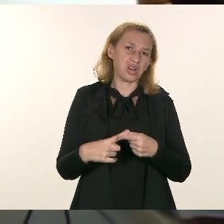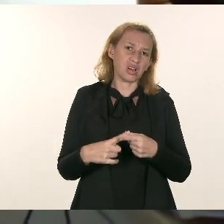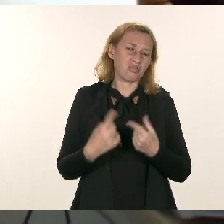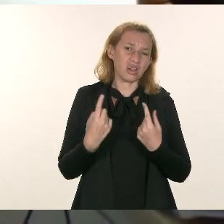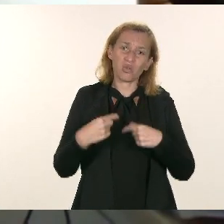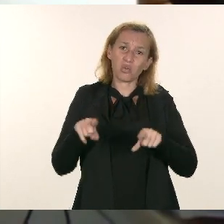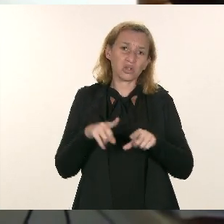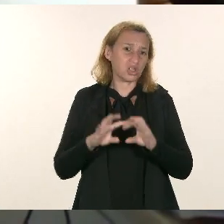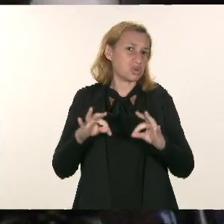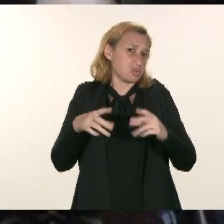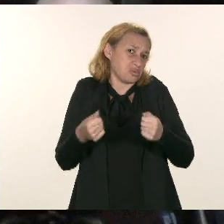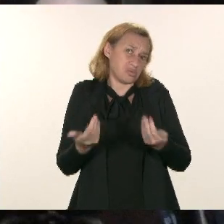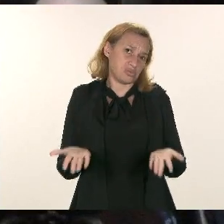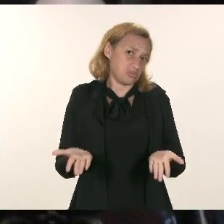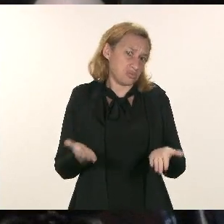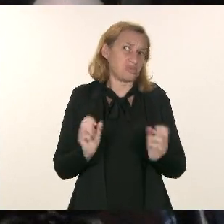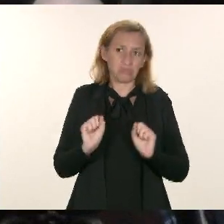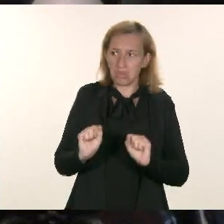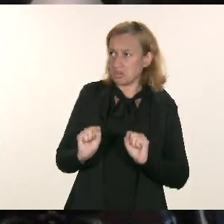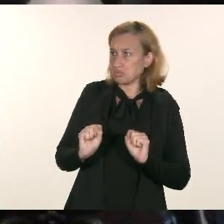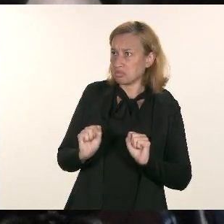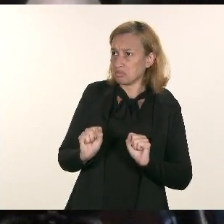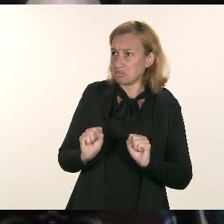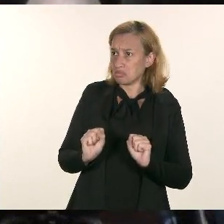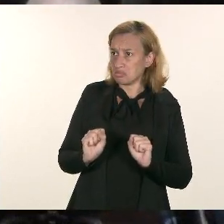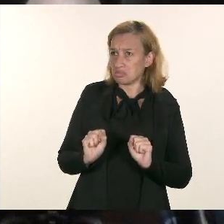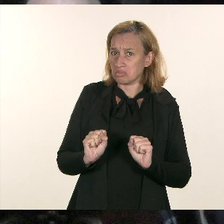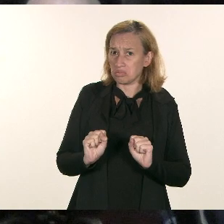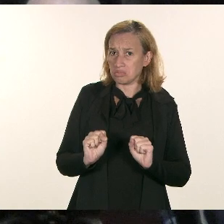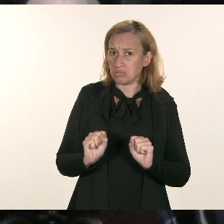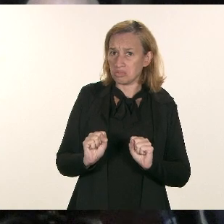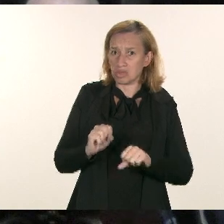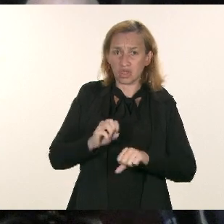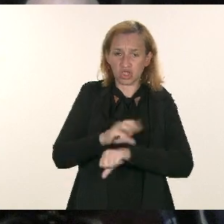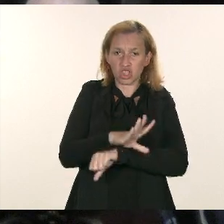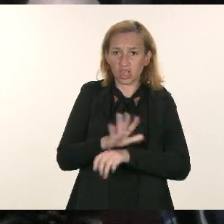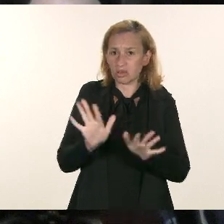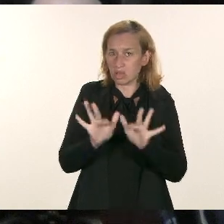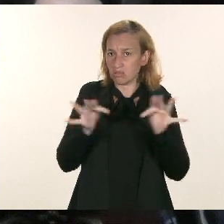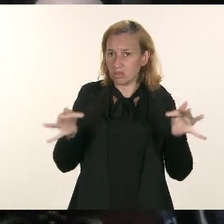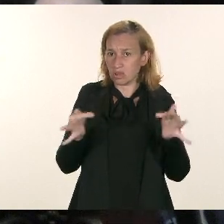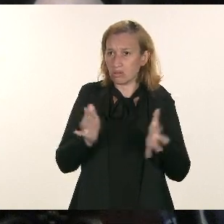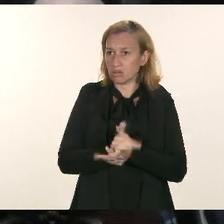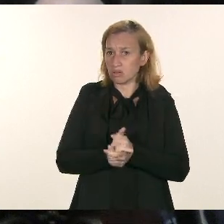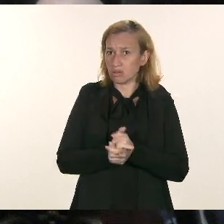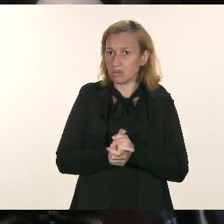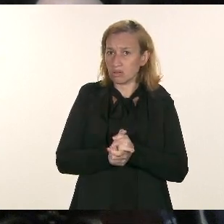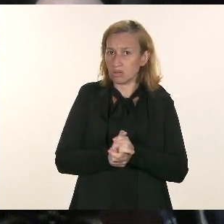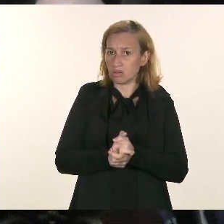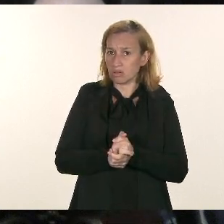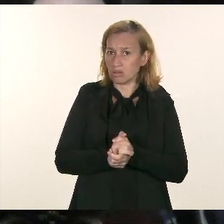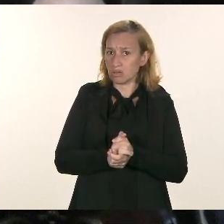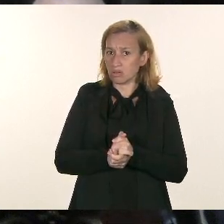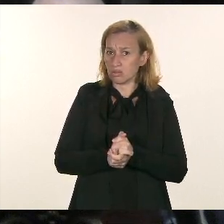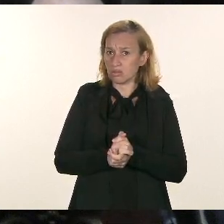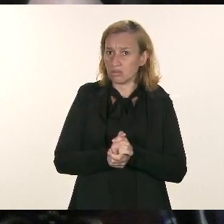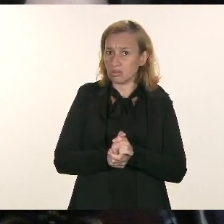da mesma forma. Pode ser, senhor? Indicação simples?